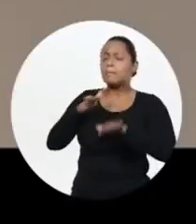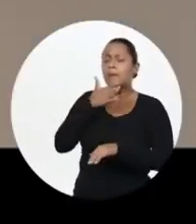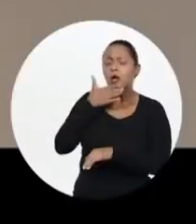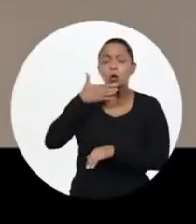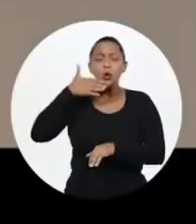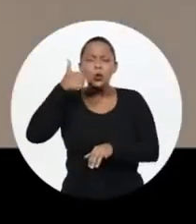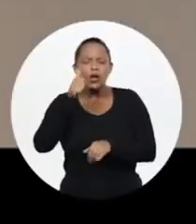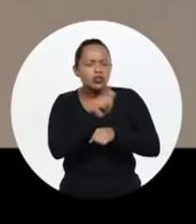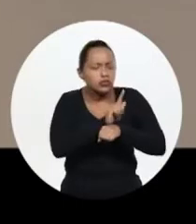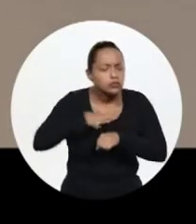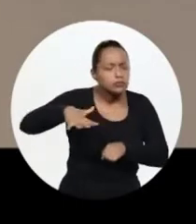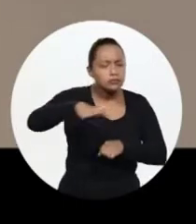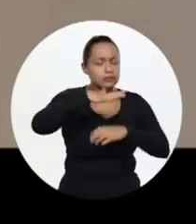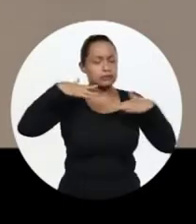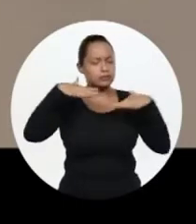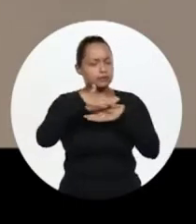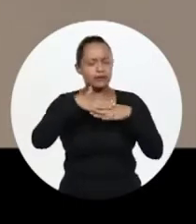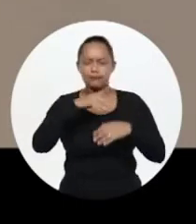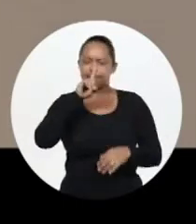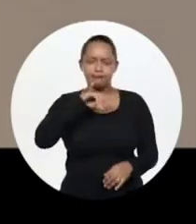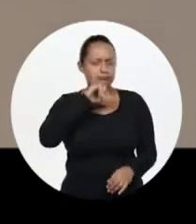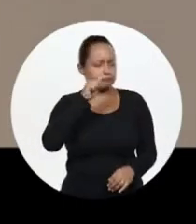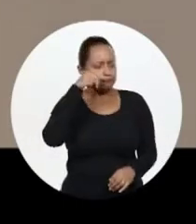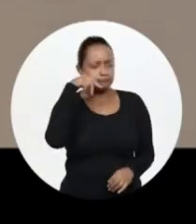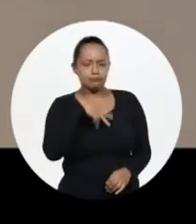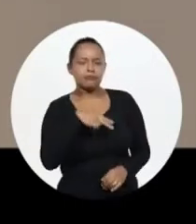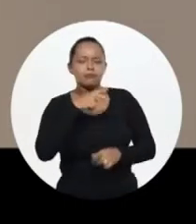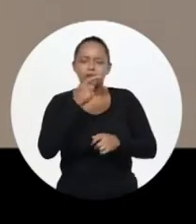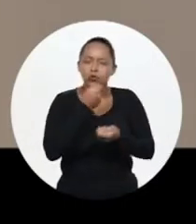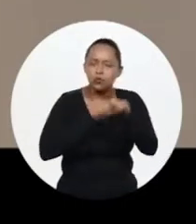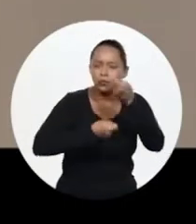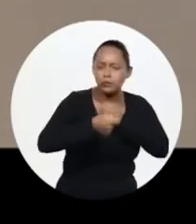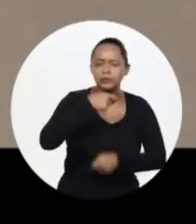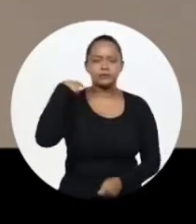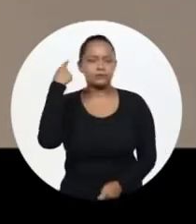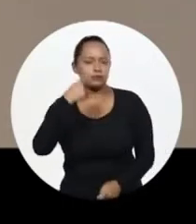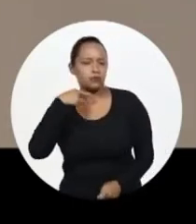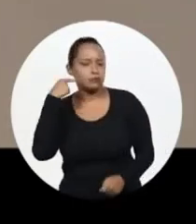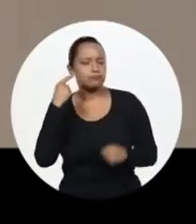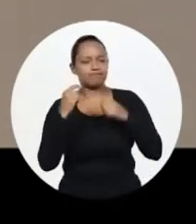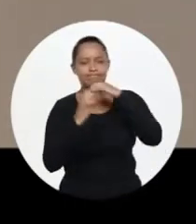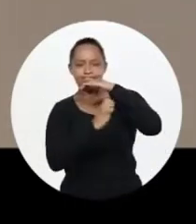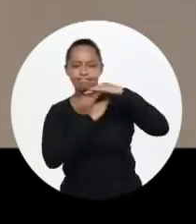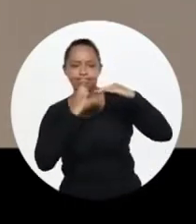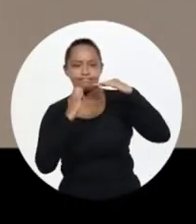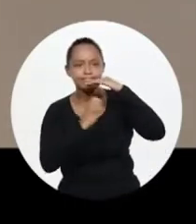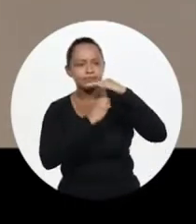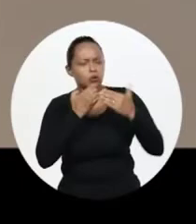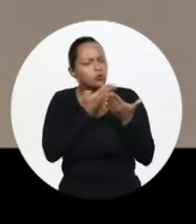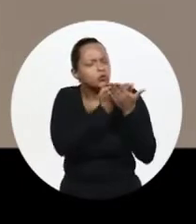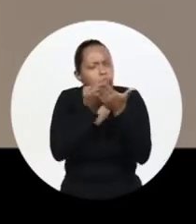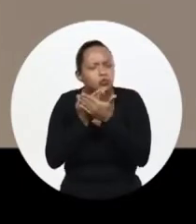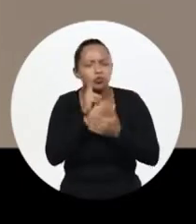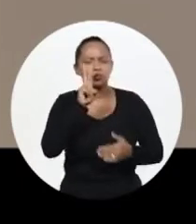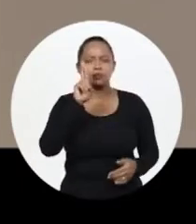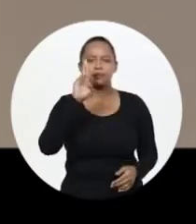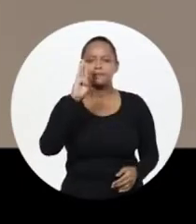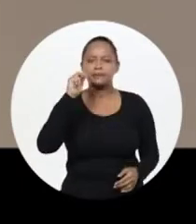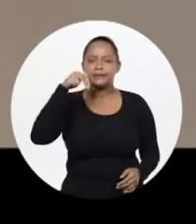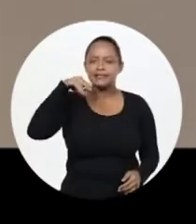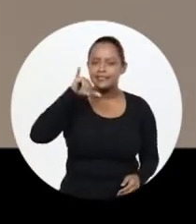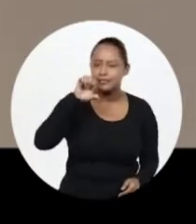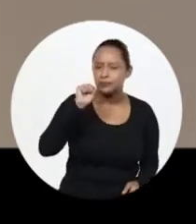melhorar a gestão da cidade, o cara é Jean, economista, advogado, empreendedor. Estudou urbanismo